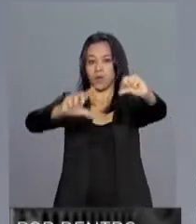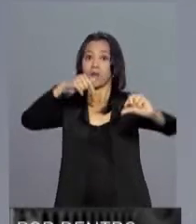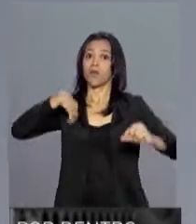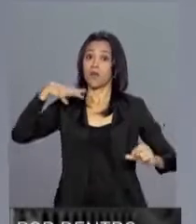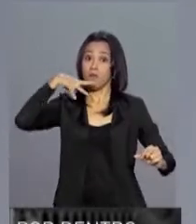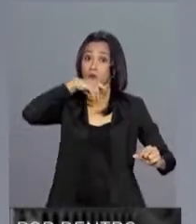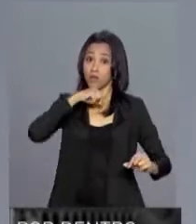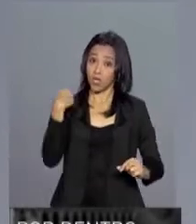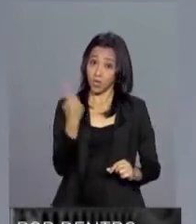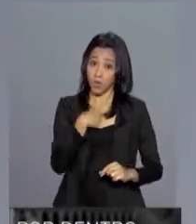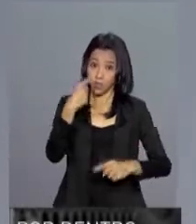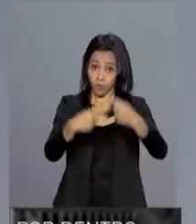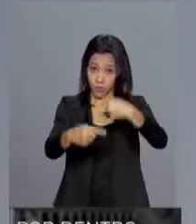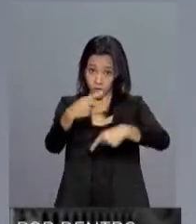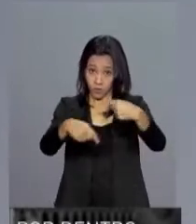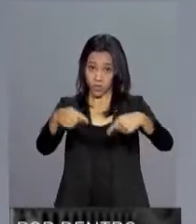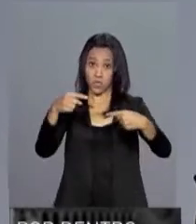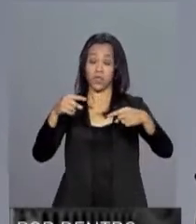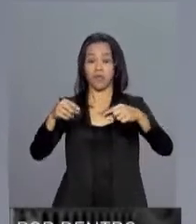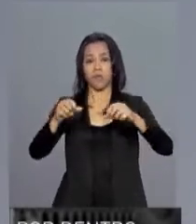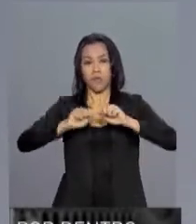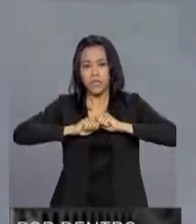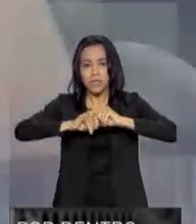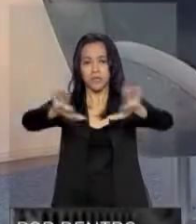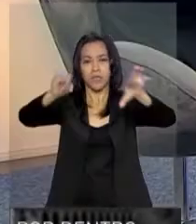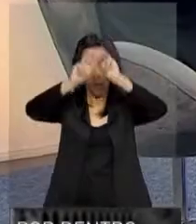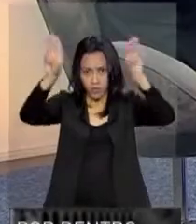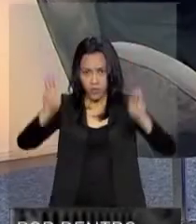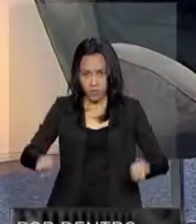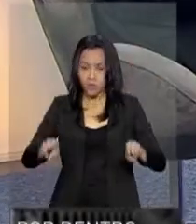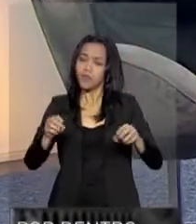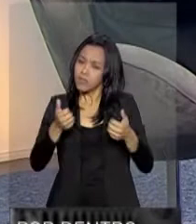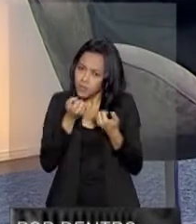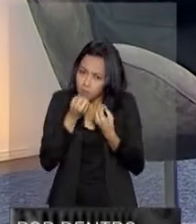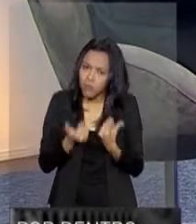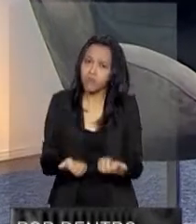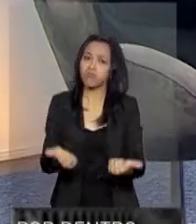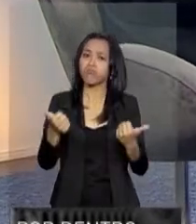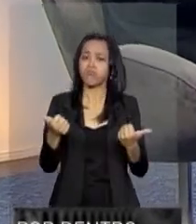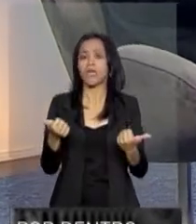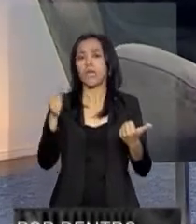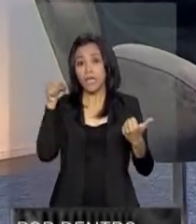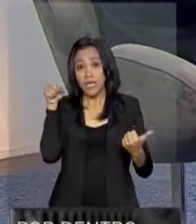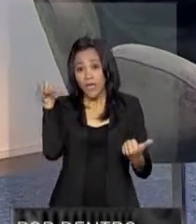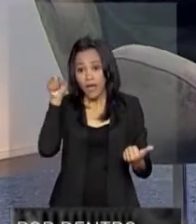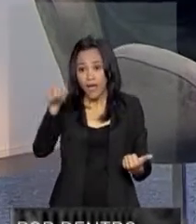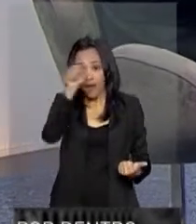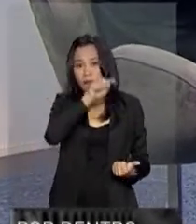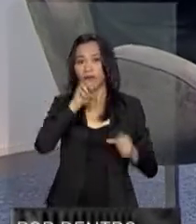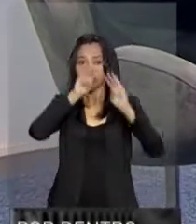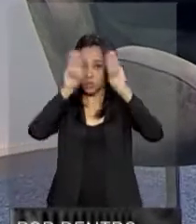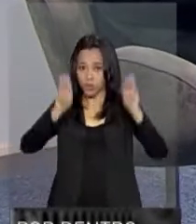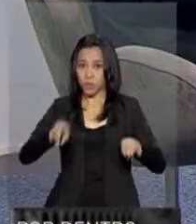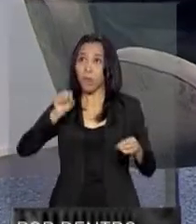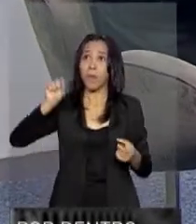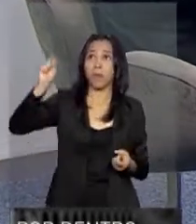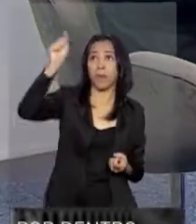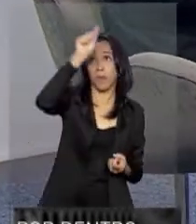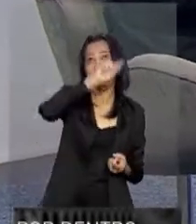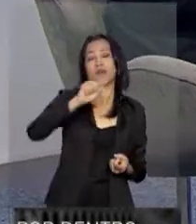museus tem sido muito efetiva em termos de tornar essas instituições sobretudo aquelas que estão sob a responsabilidade